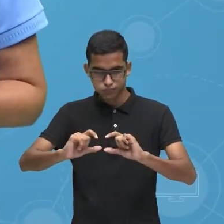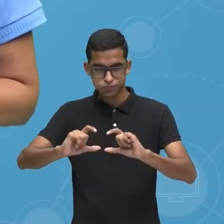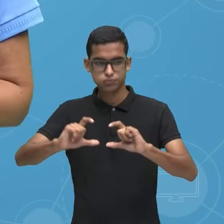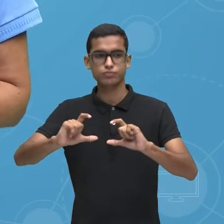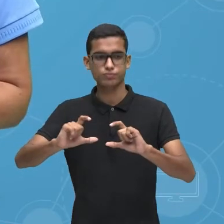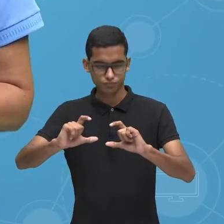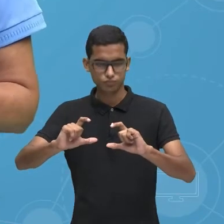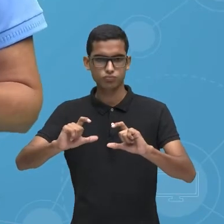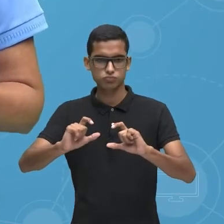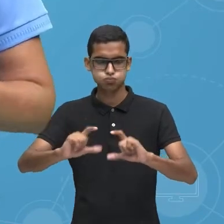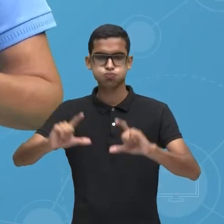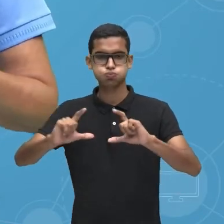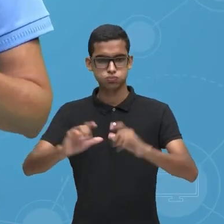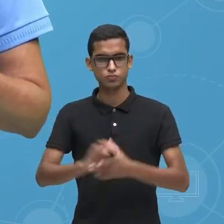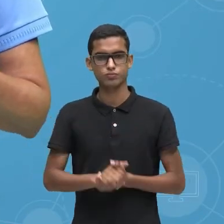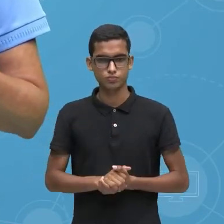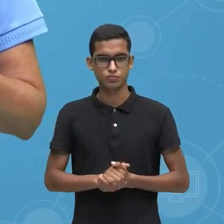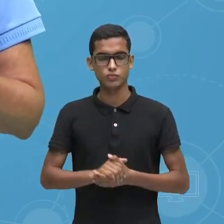fosse